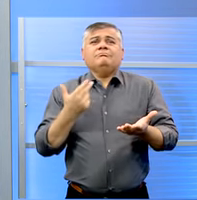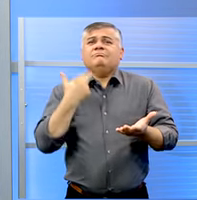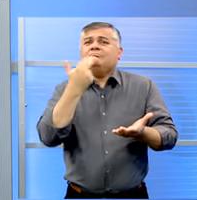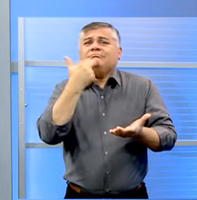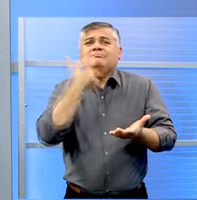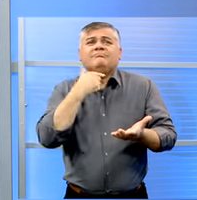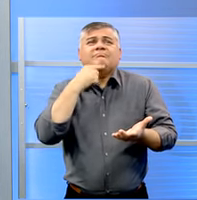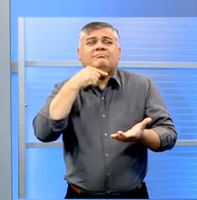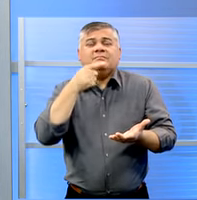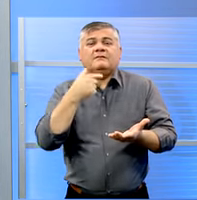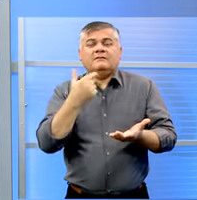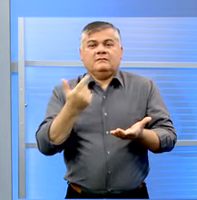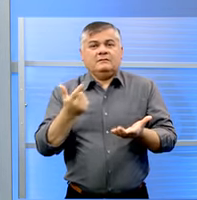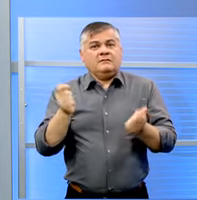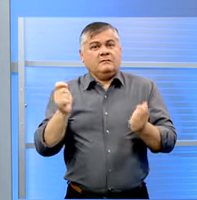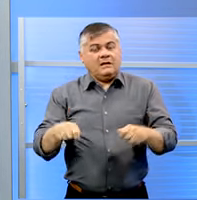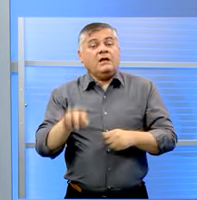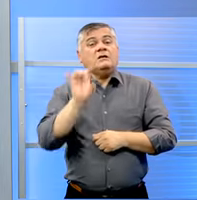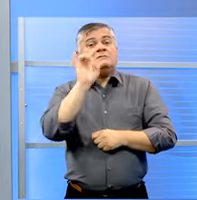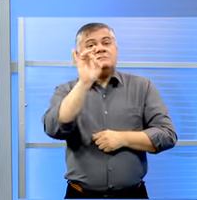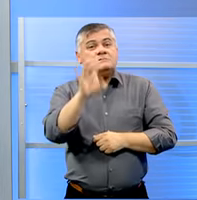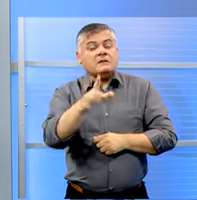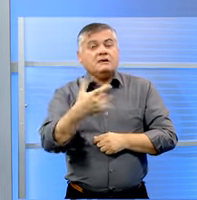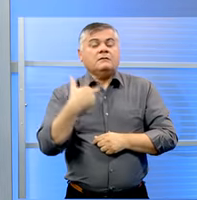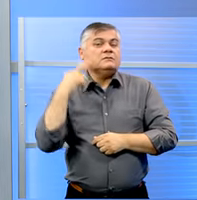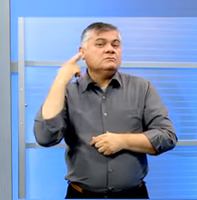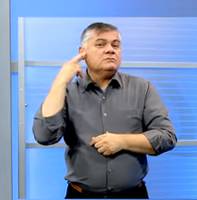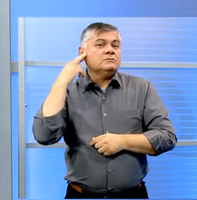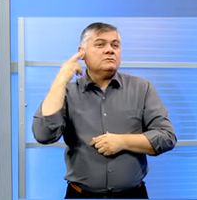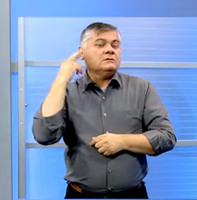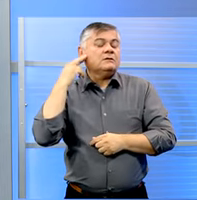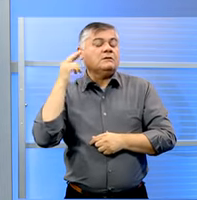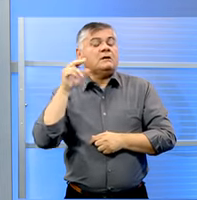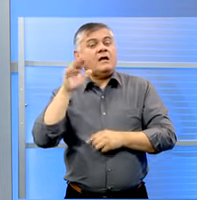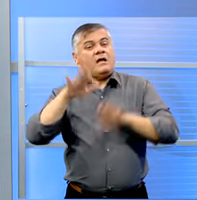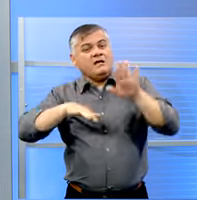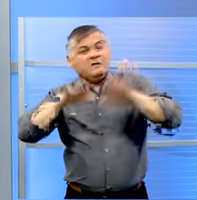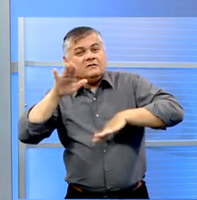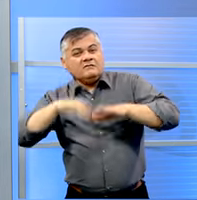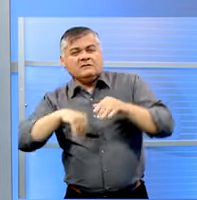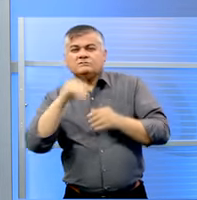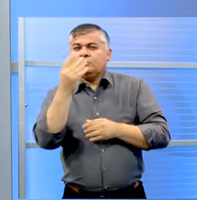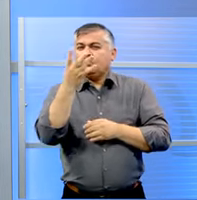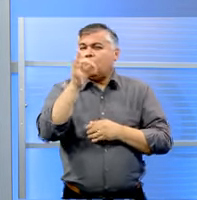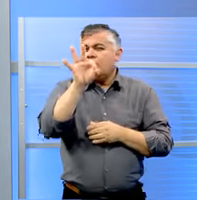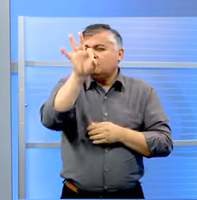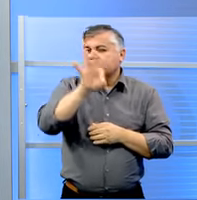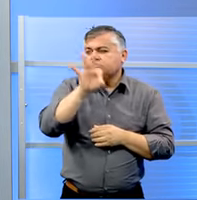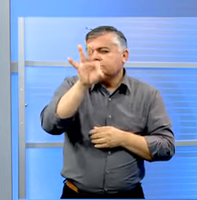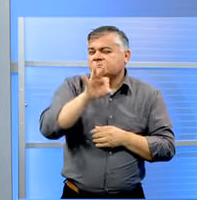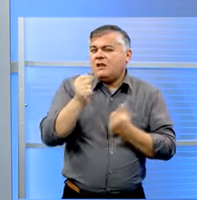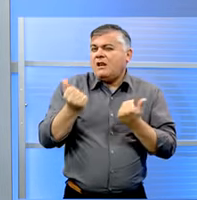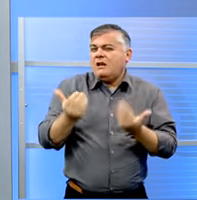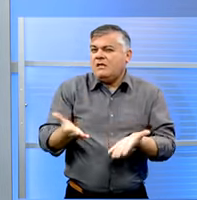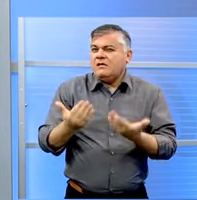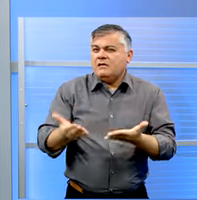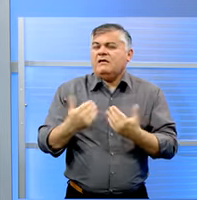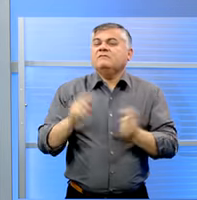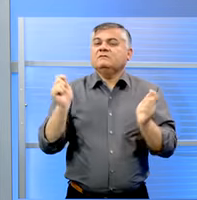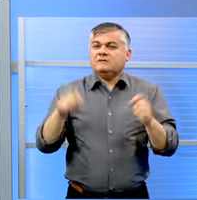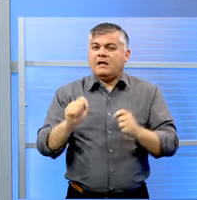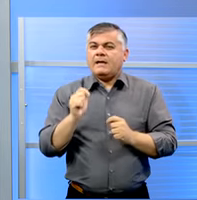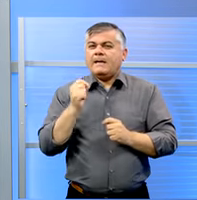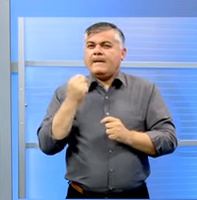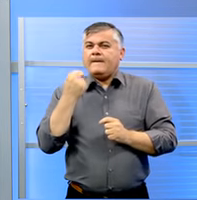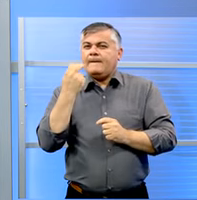com tanta propriedade, a não ser que a surdez dele fosse muito leve, muito superficial. Ele mostraria a